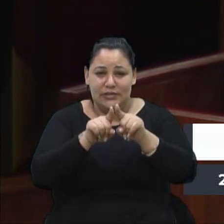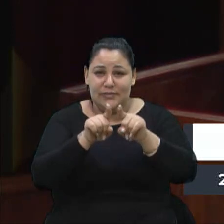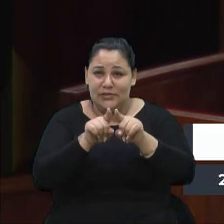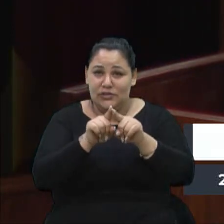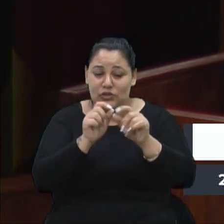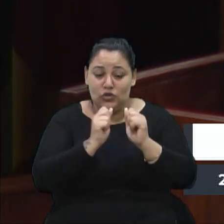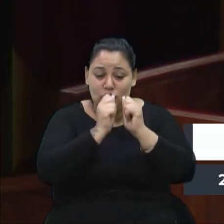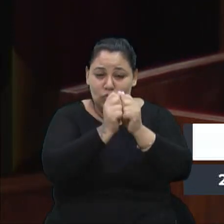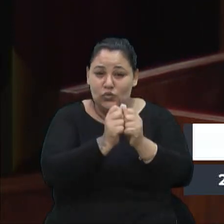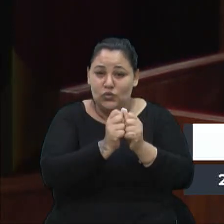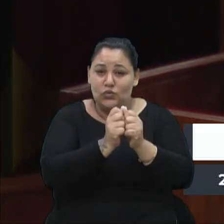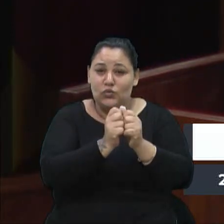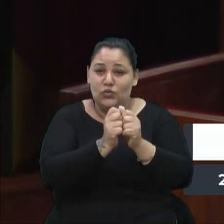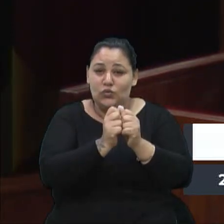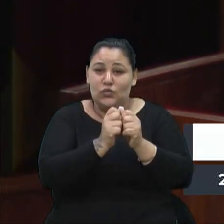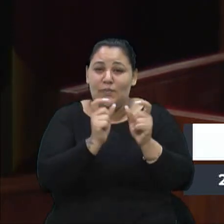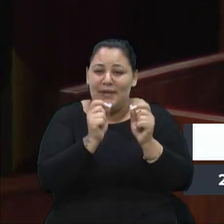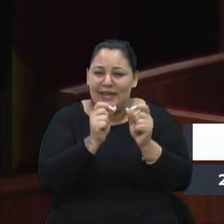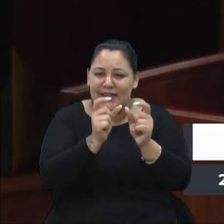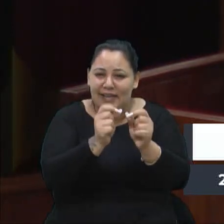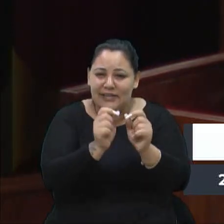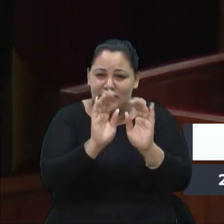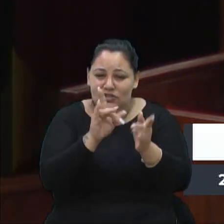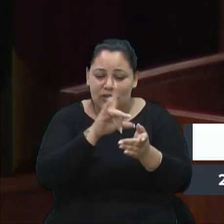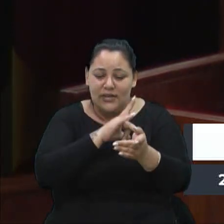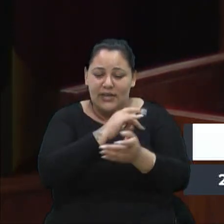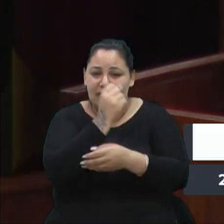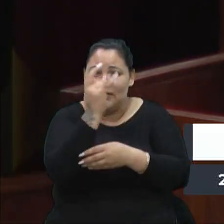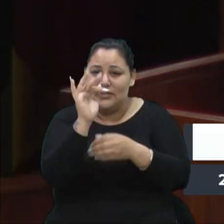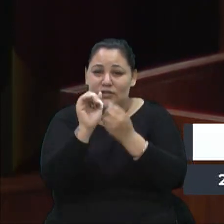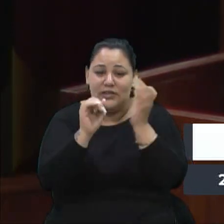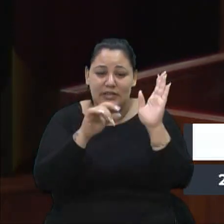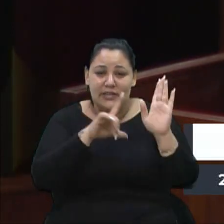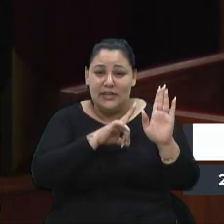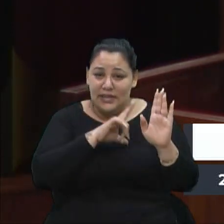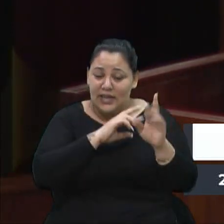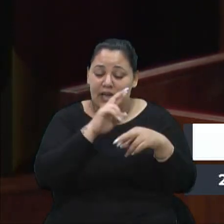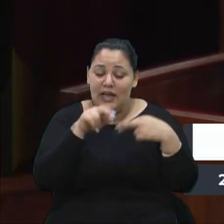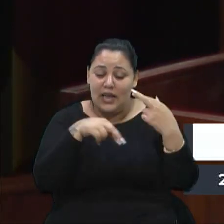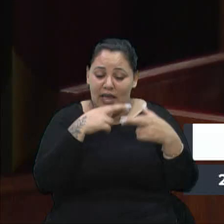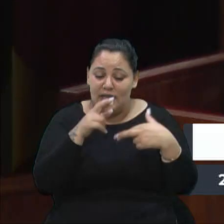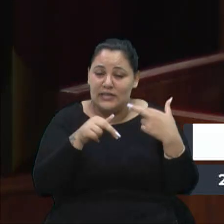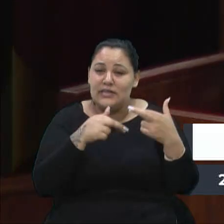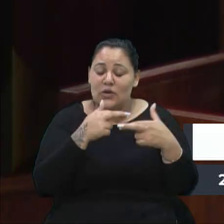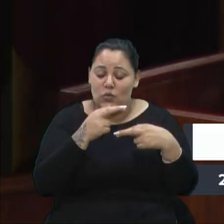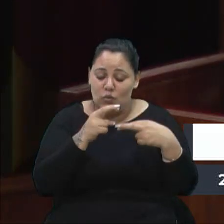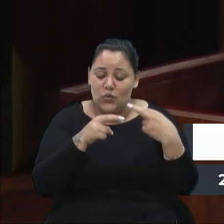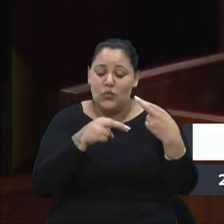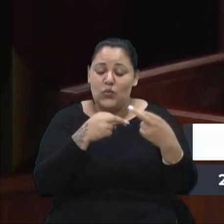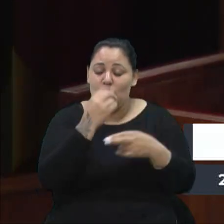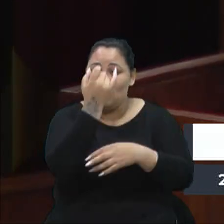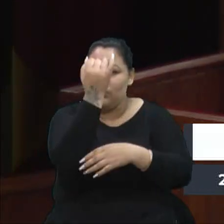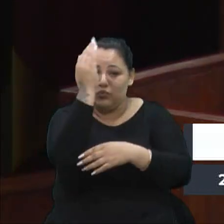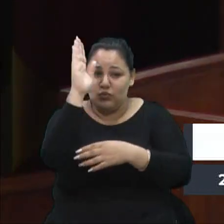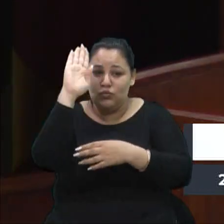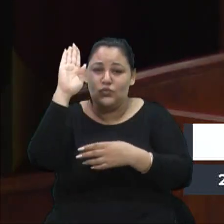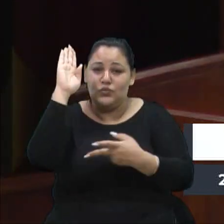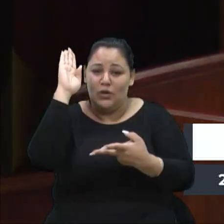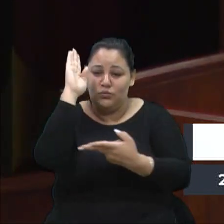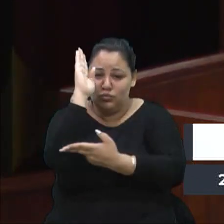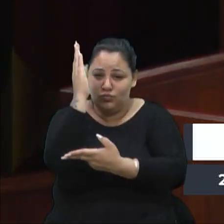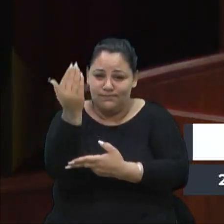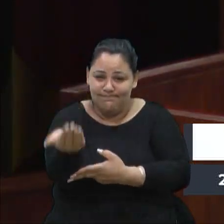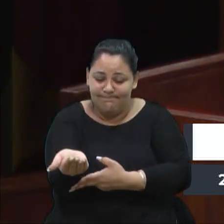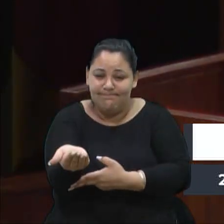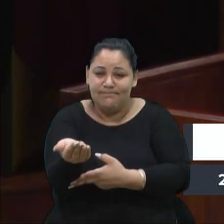e parasitas existentes na natureza, e tem relação com o desmatamento das florestas do mundo todo, e principalmente da